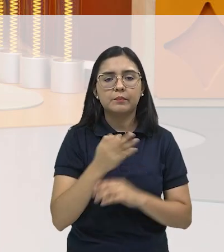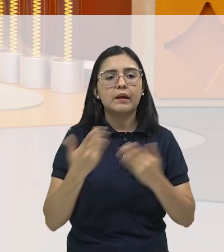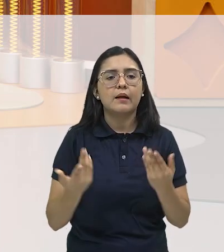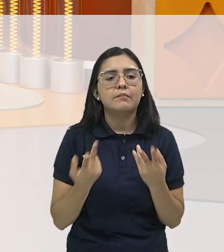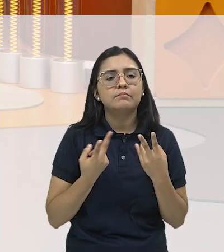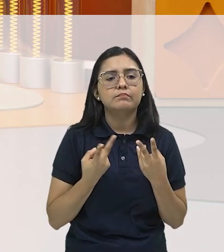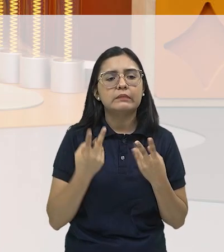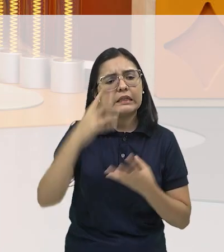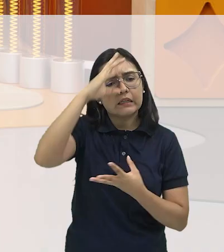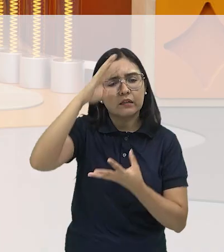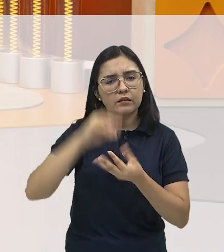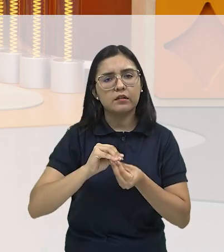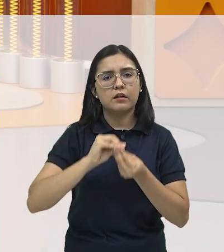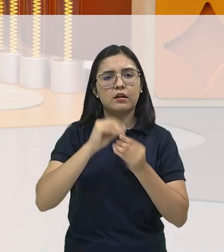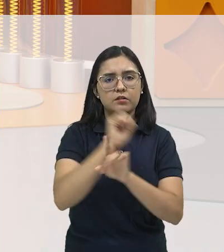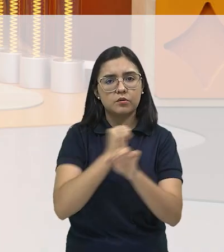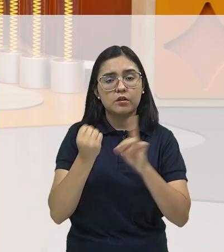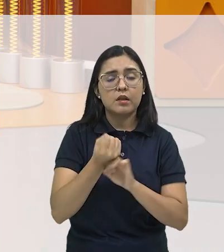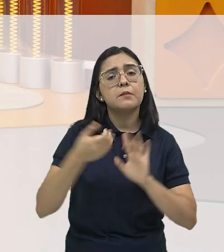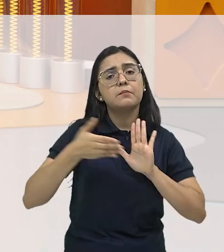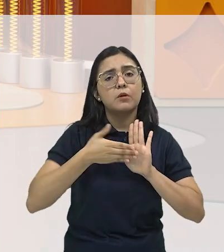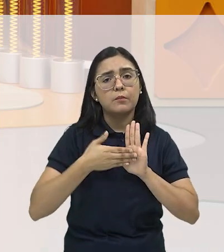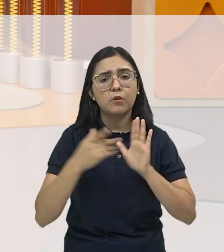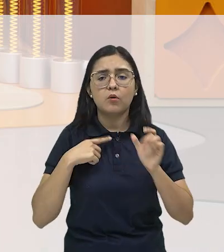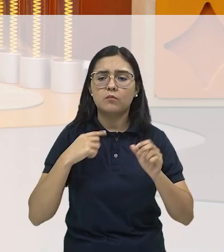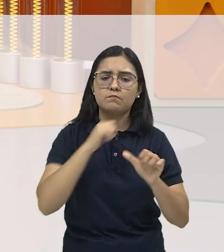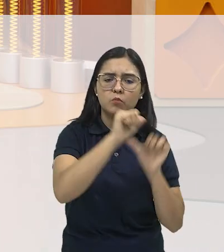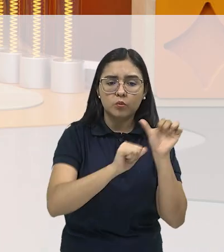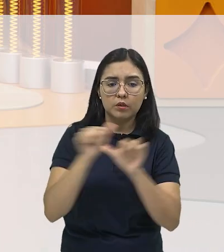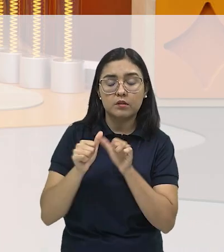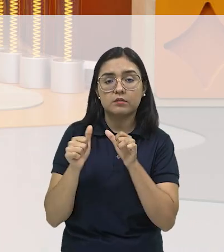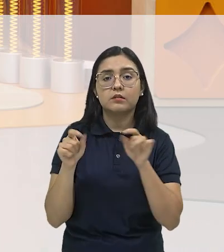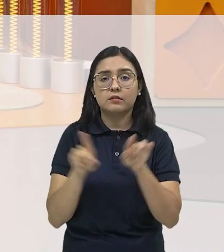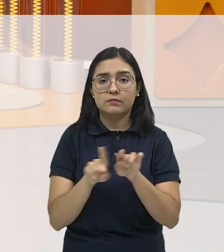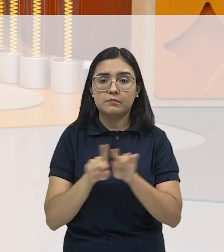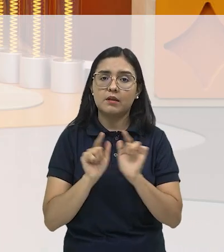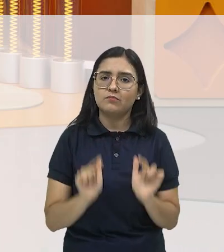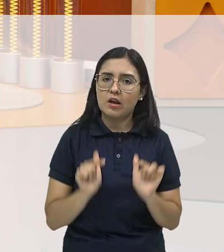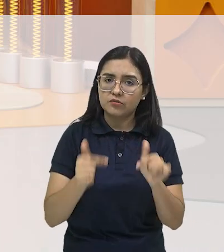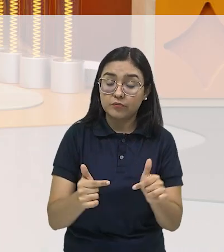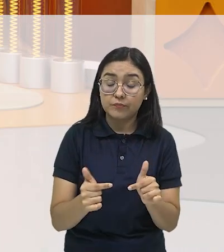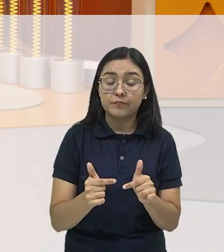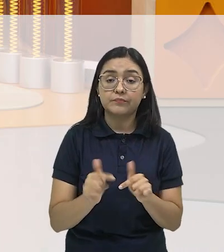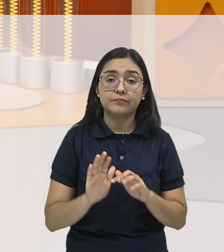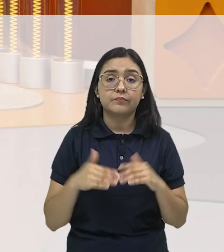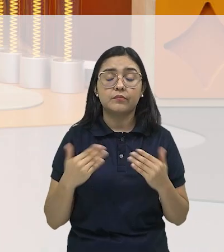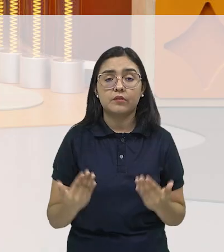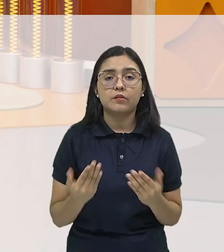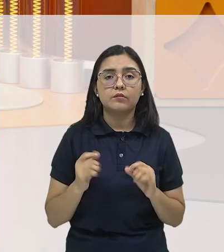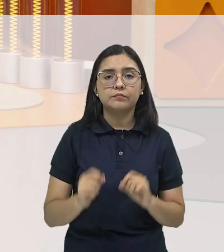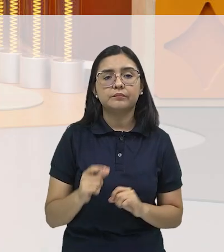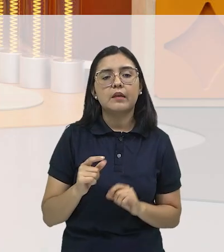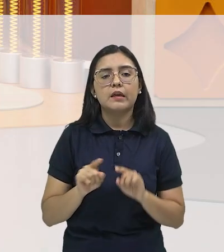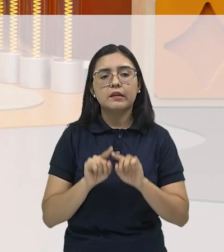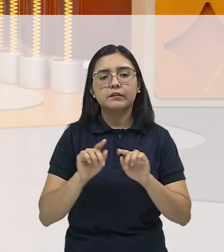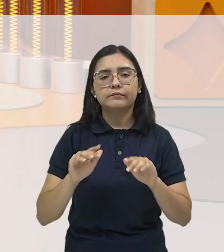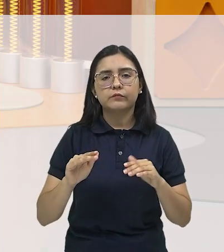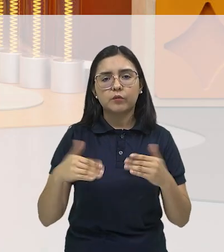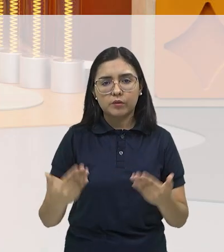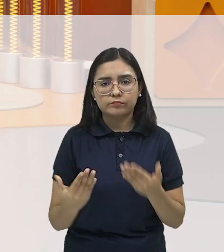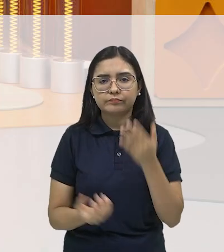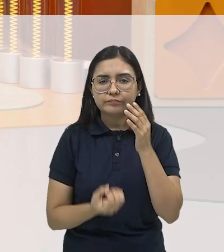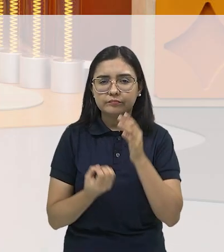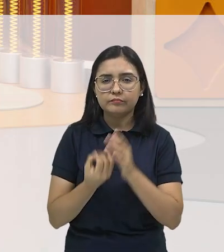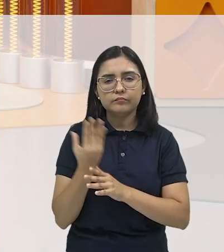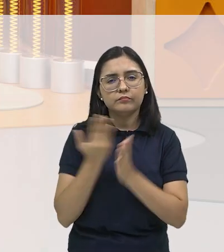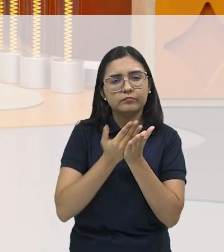a sociedade e propor mudanças ou mesmo realizar essas mudanças. Então, quando a gente tem o surgimento dessa forma